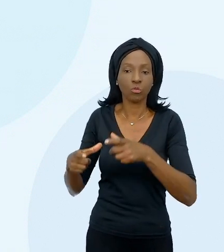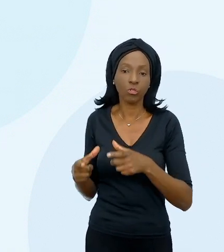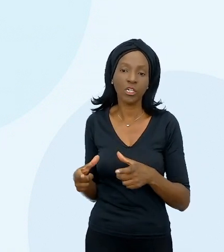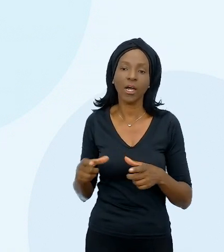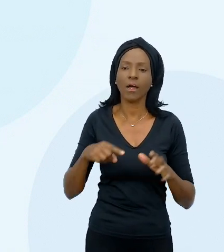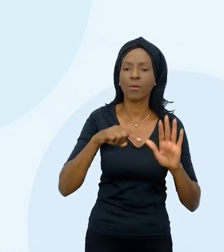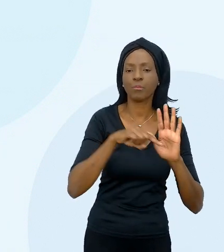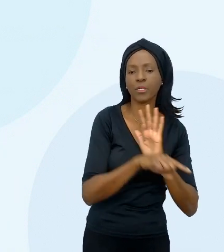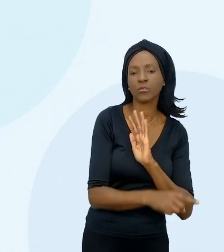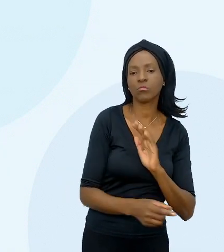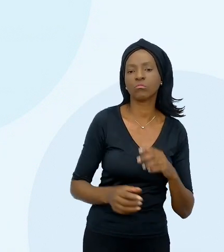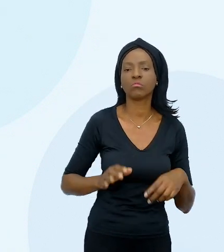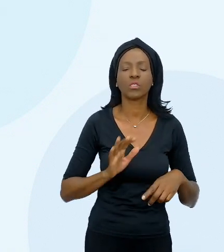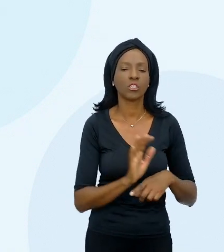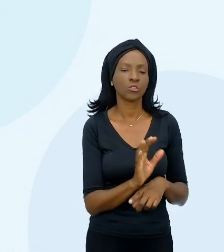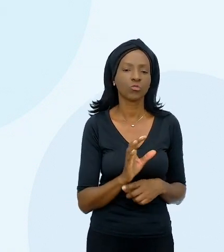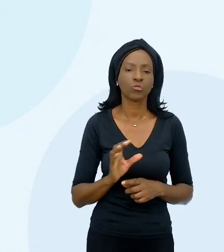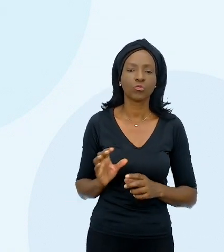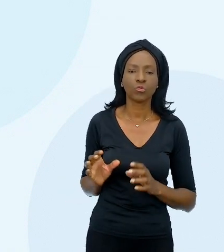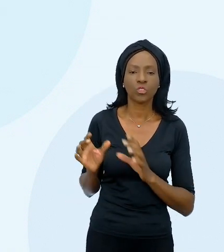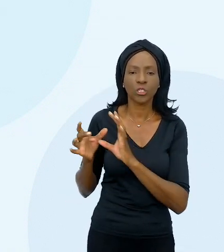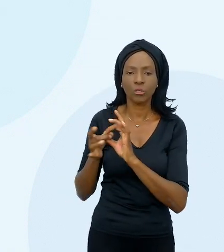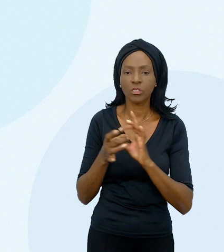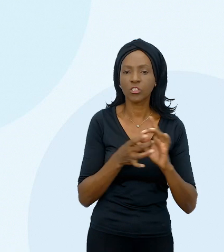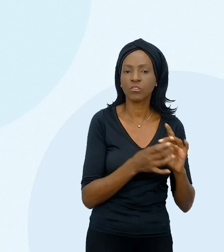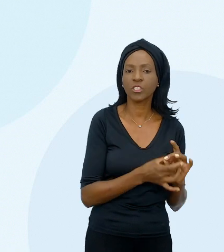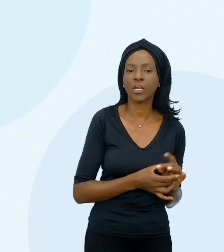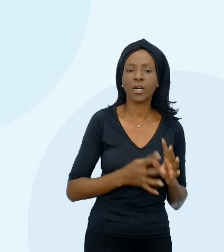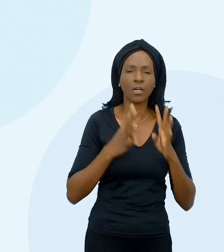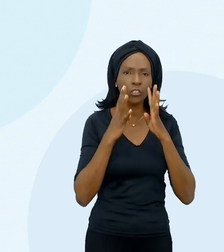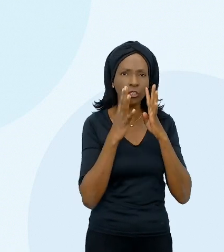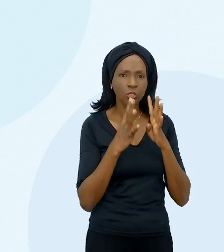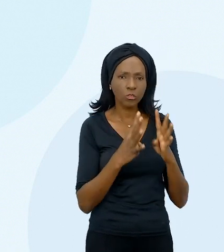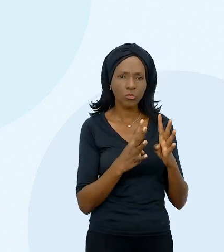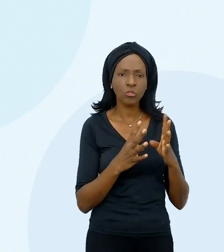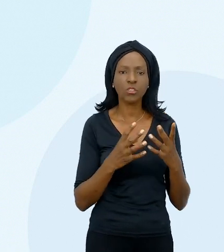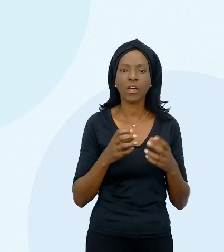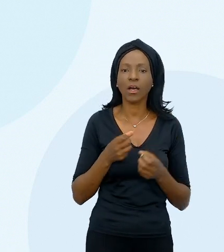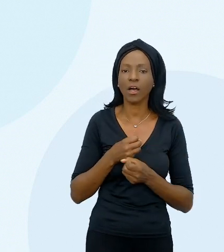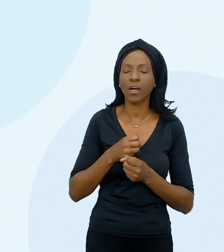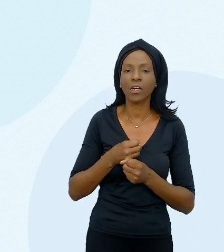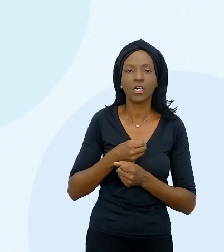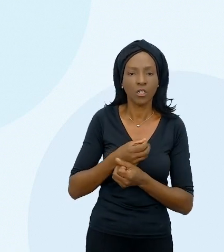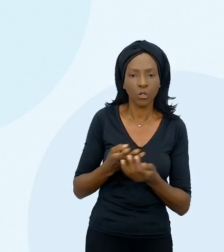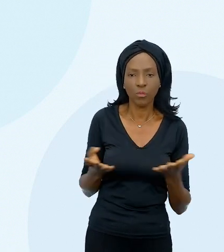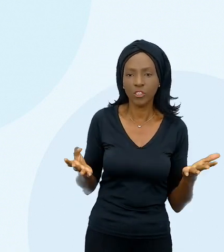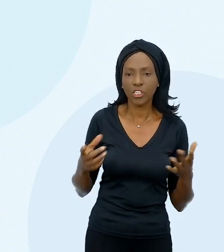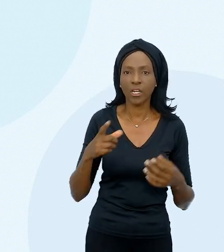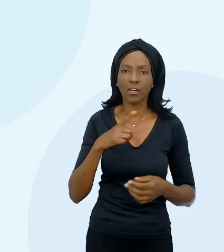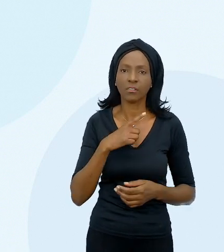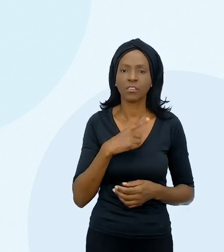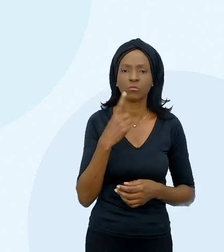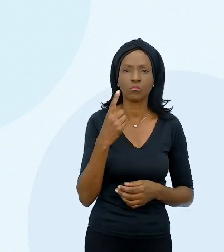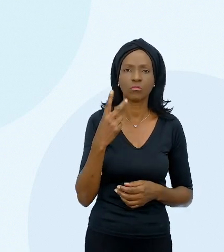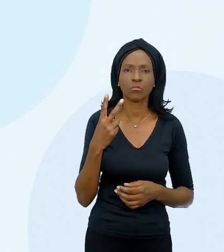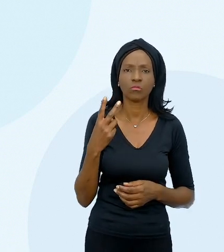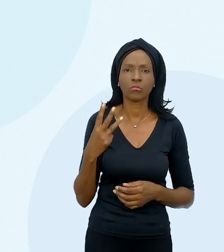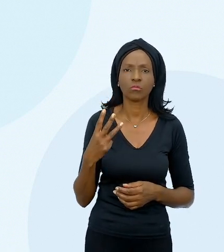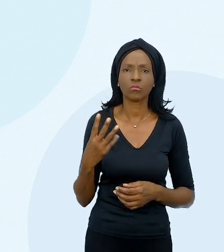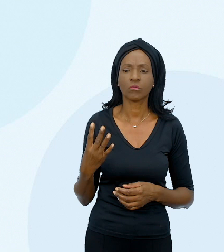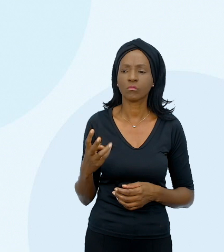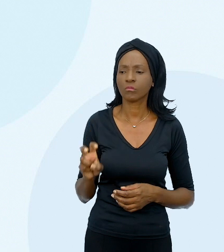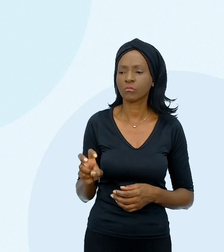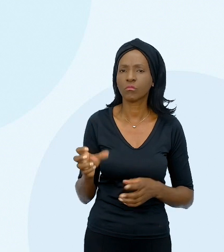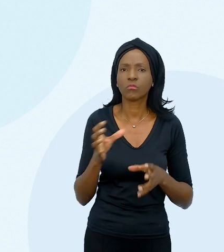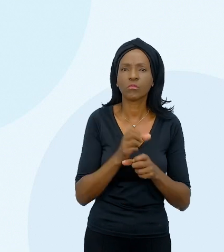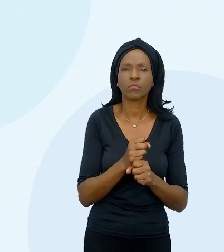perguntas, contribuição, conectividade, escutar e os insights e compartilhar. Então, eu tenho 1, 2, 3, 4, 5,